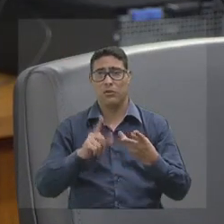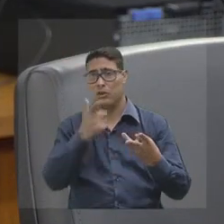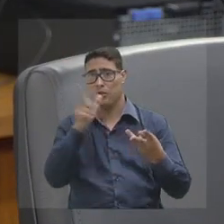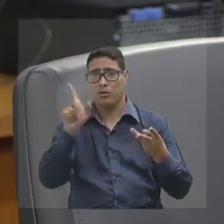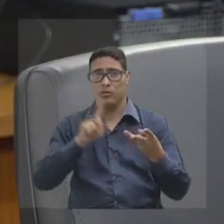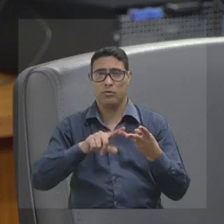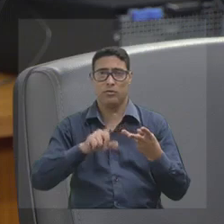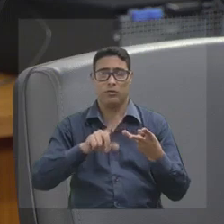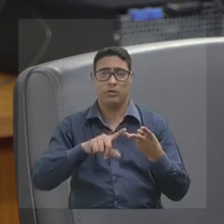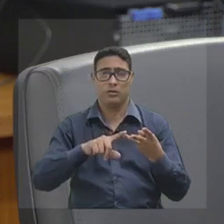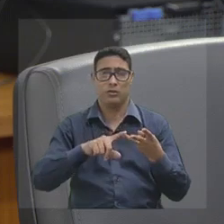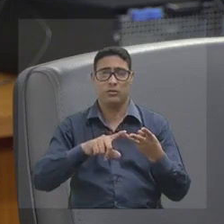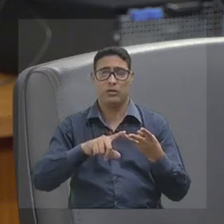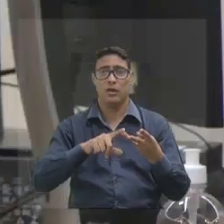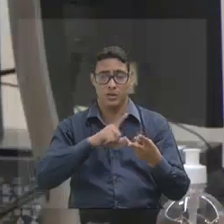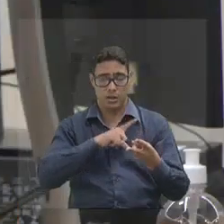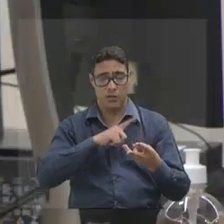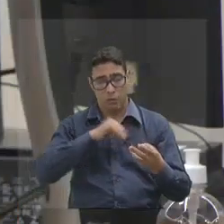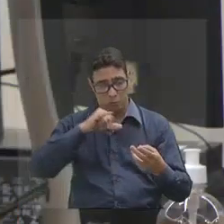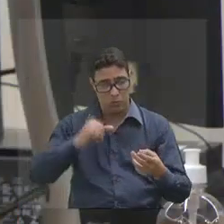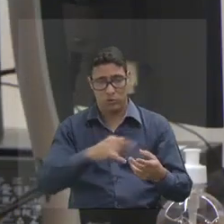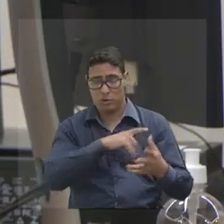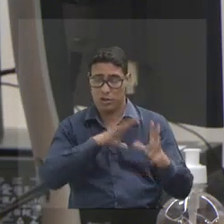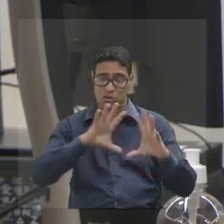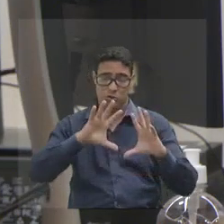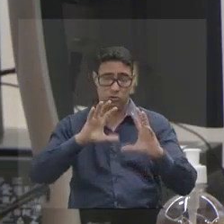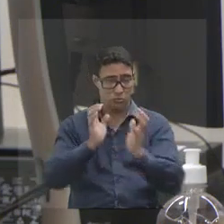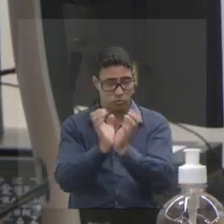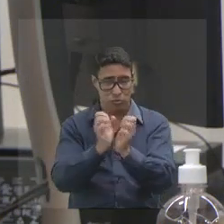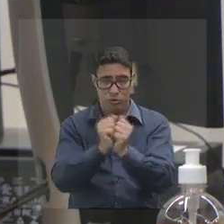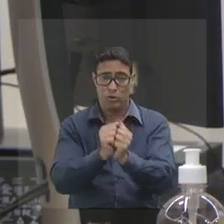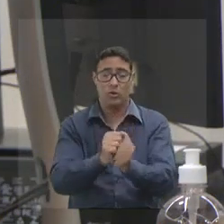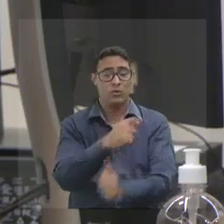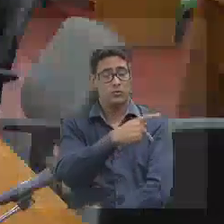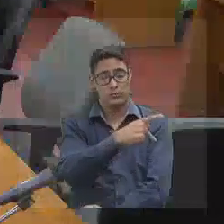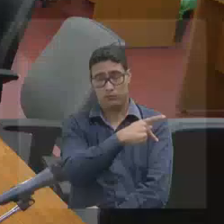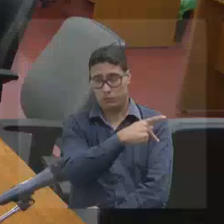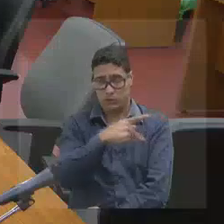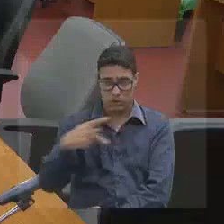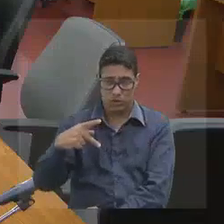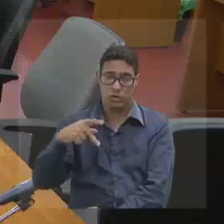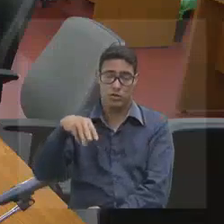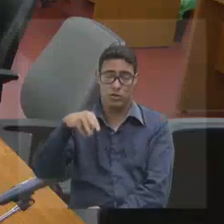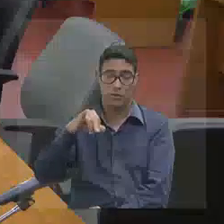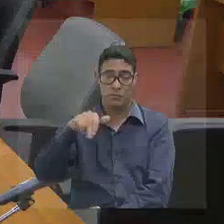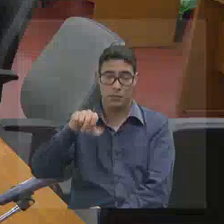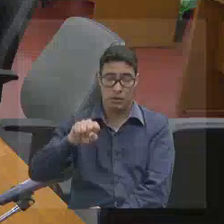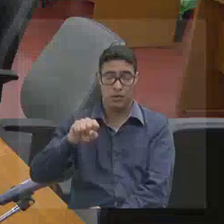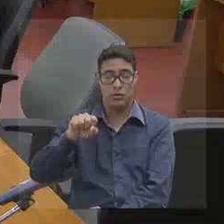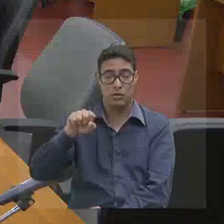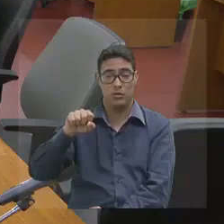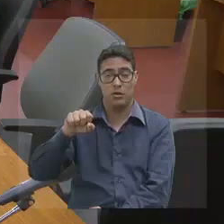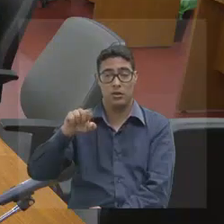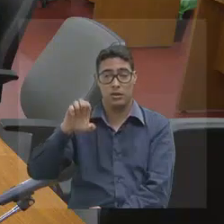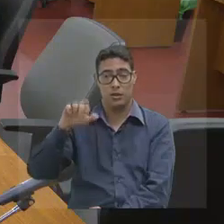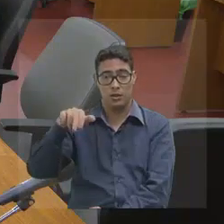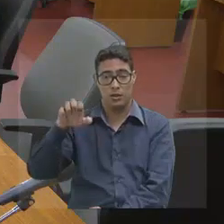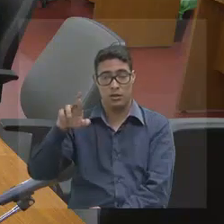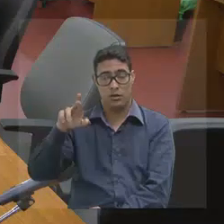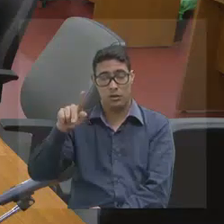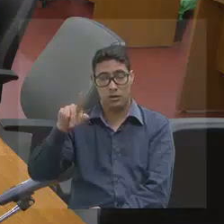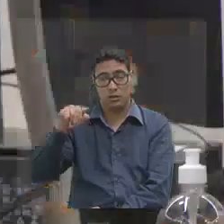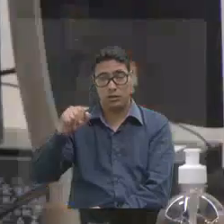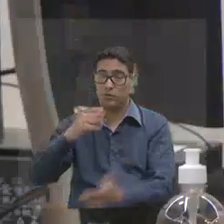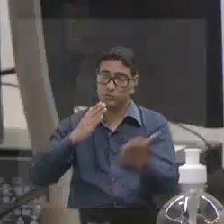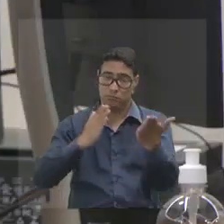a oportunidade de junto com o nosso presidente da Comissão de Minas e energia deputados Ju Pereira aprovar a